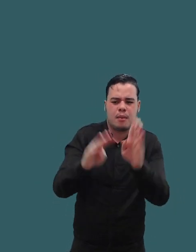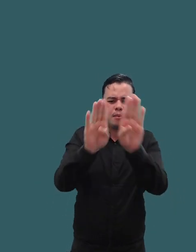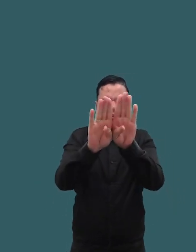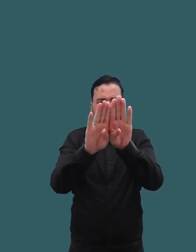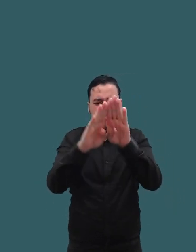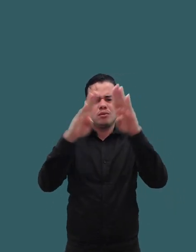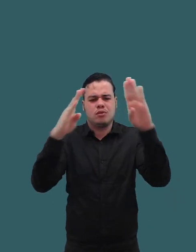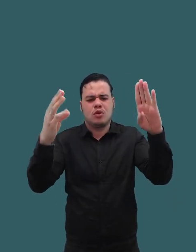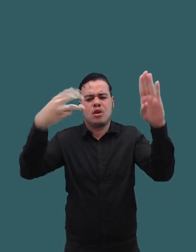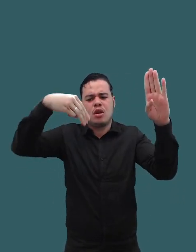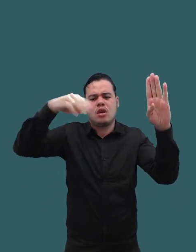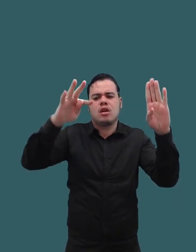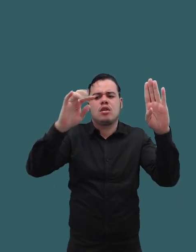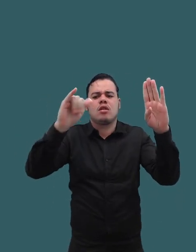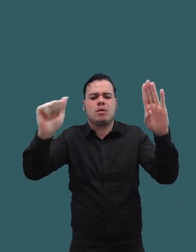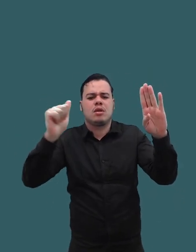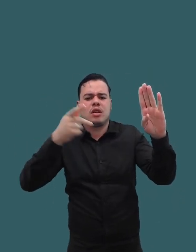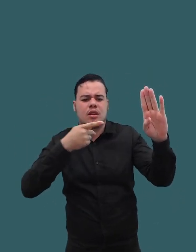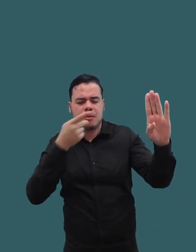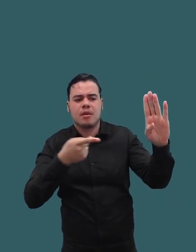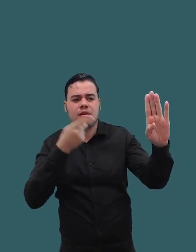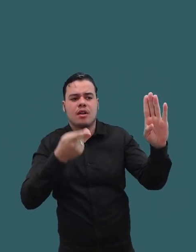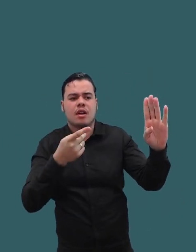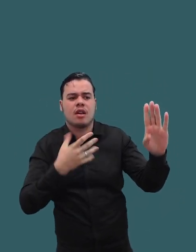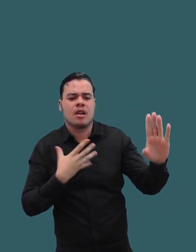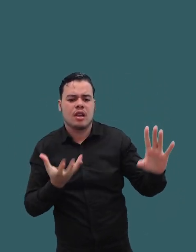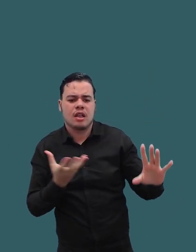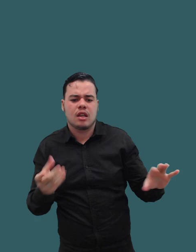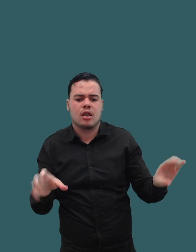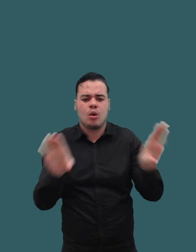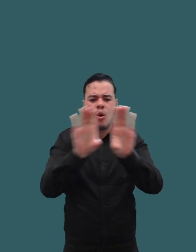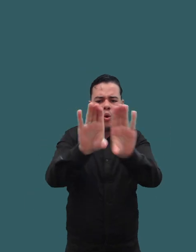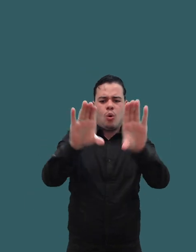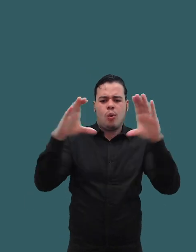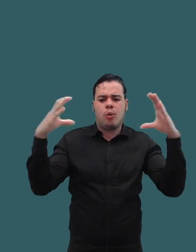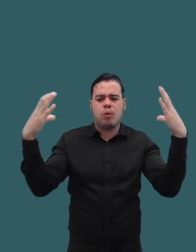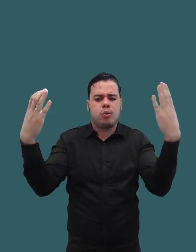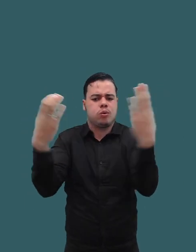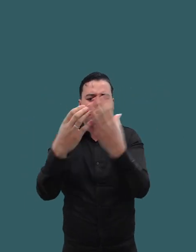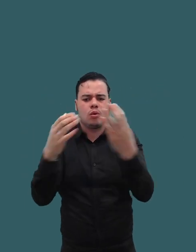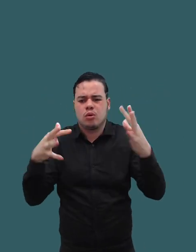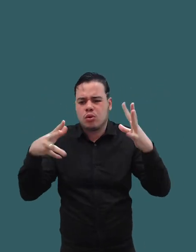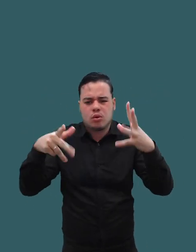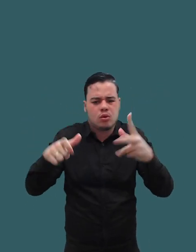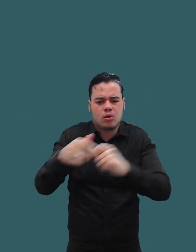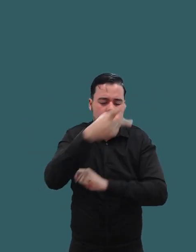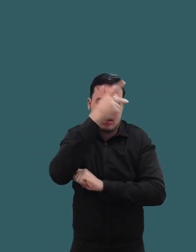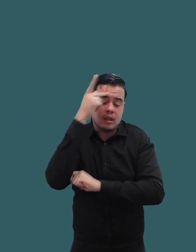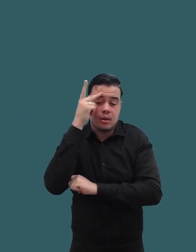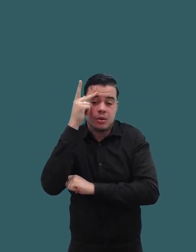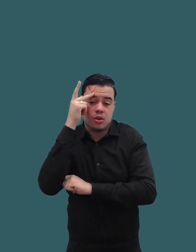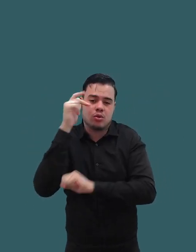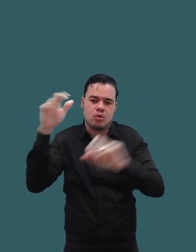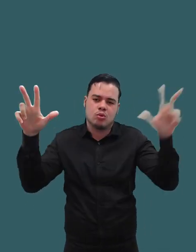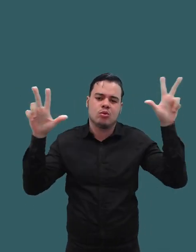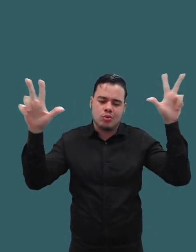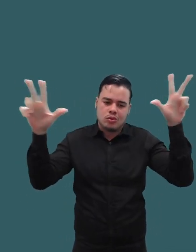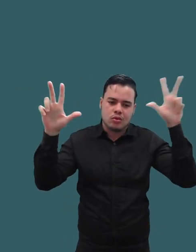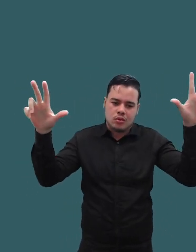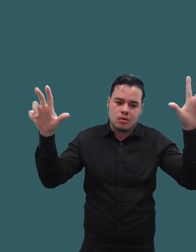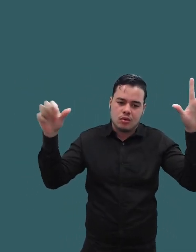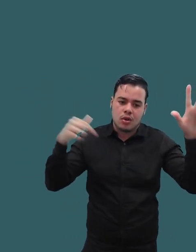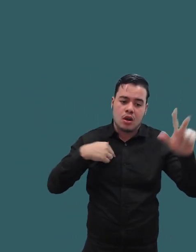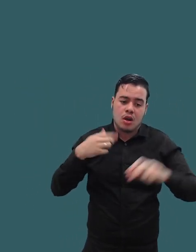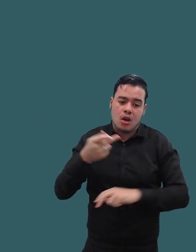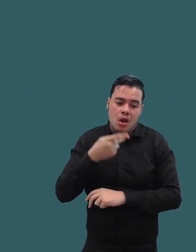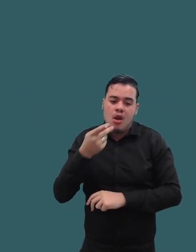audiência pública no Congresso Nacional, com todos os servidores que estão em greve, possivelmente na próxima semana. Eu vou entrar numa reunião agora